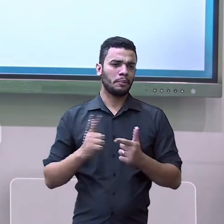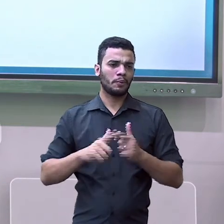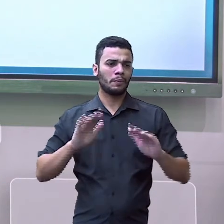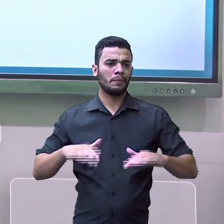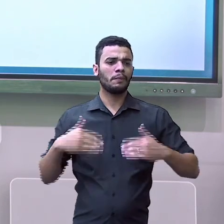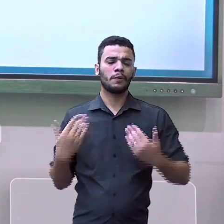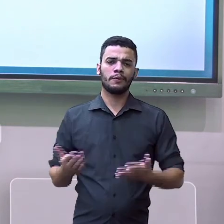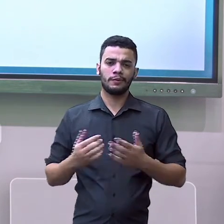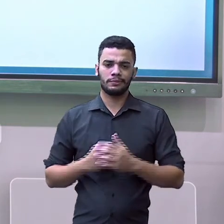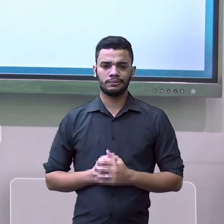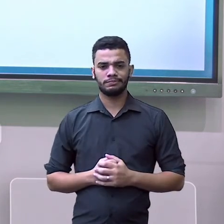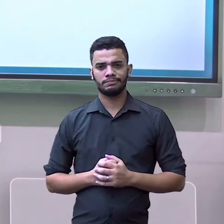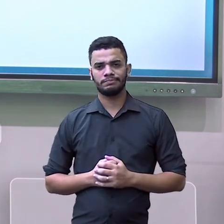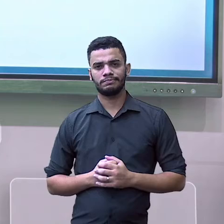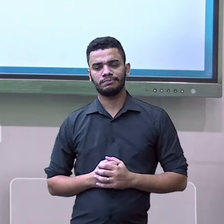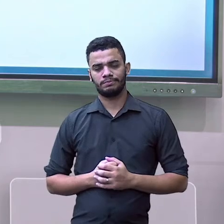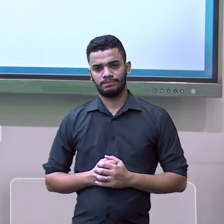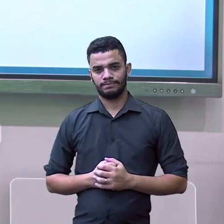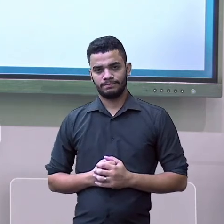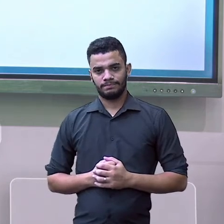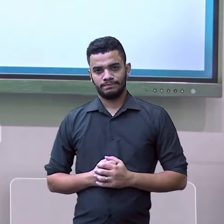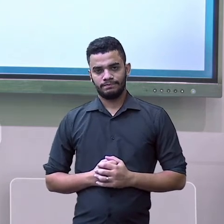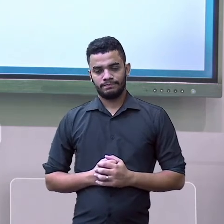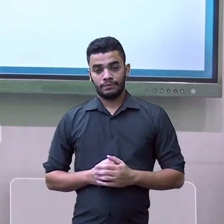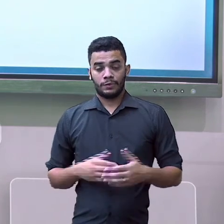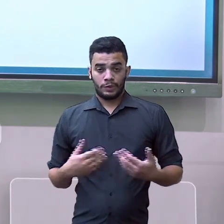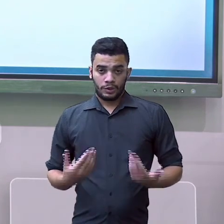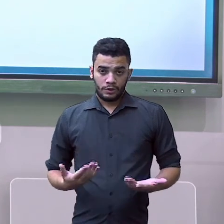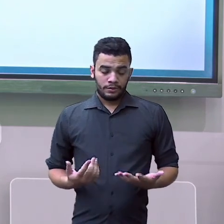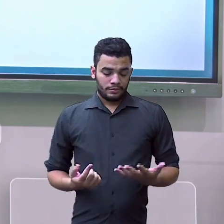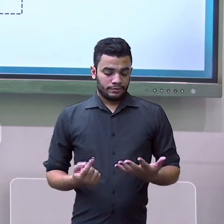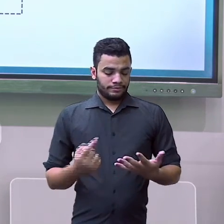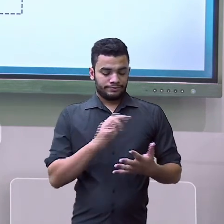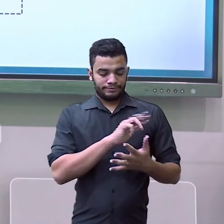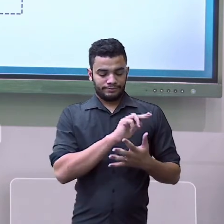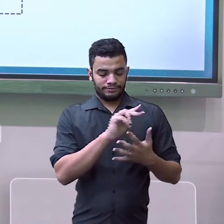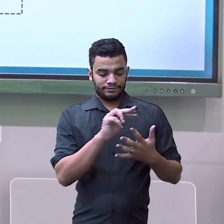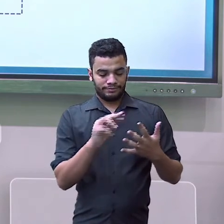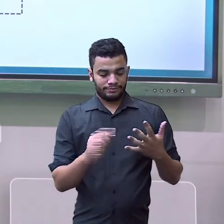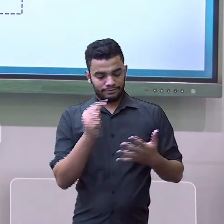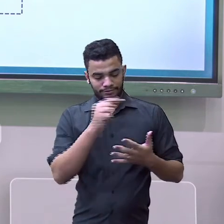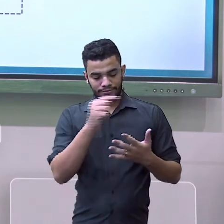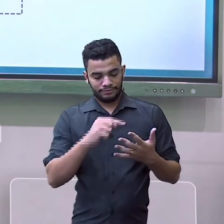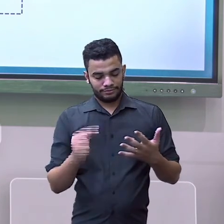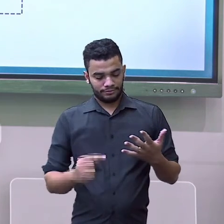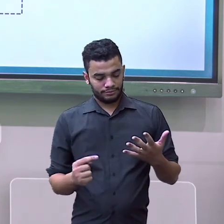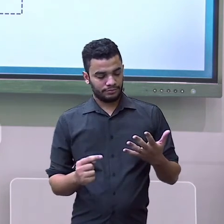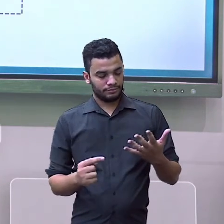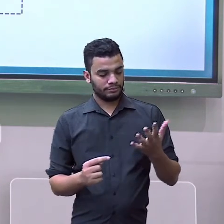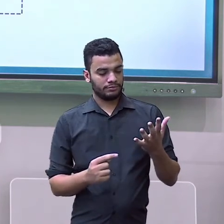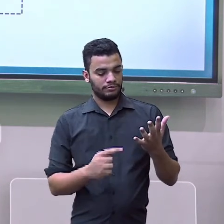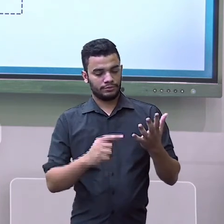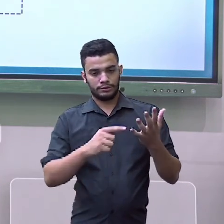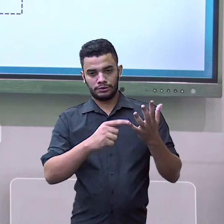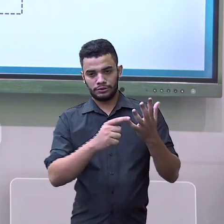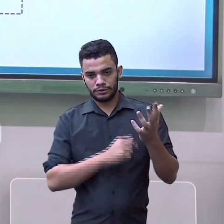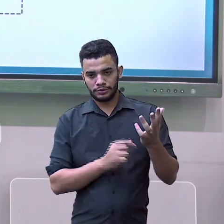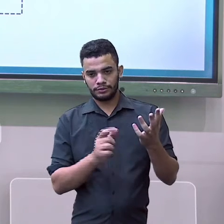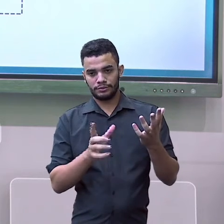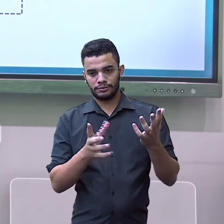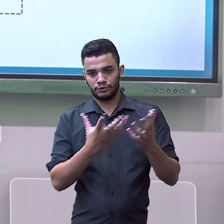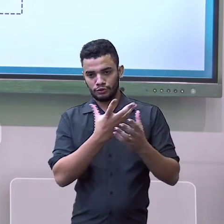acontecido? A extinção das espécies é uma das consequências